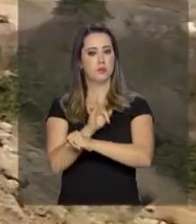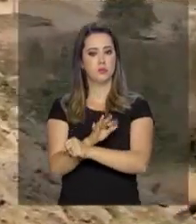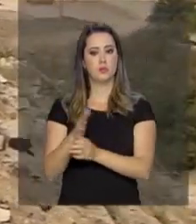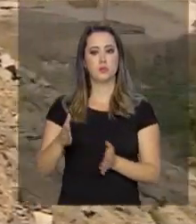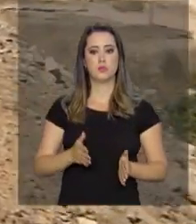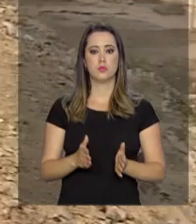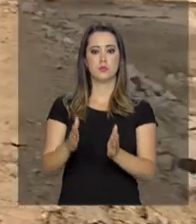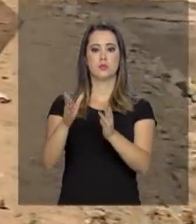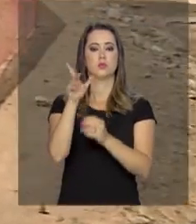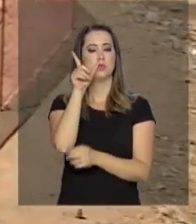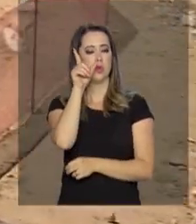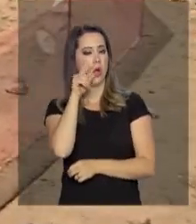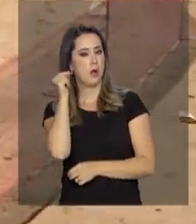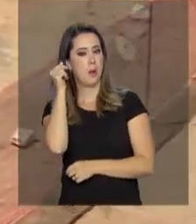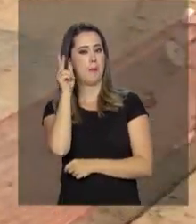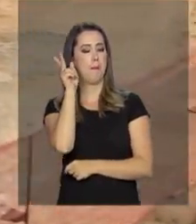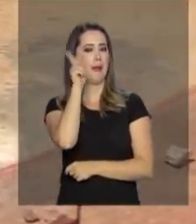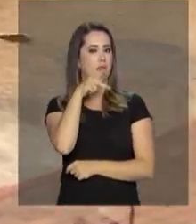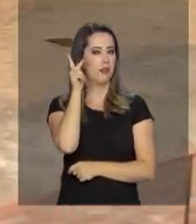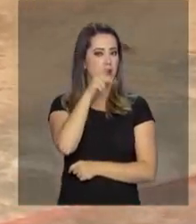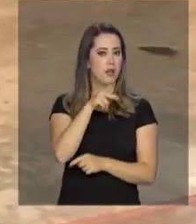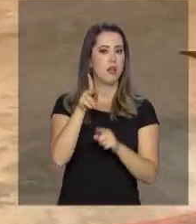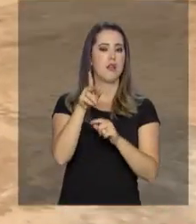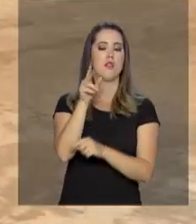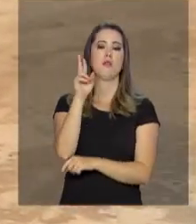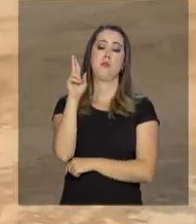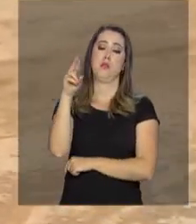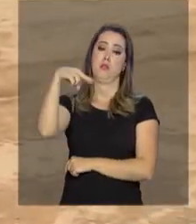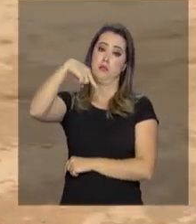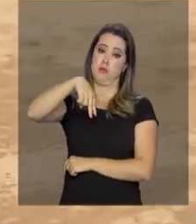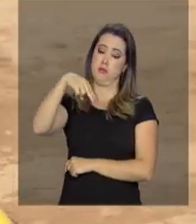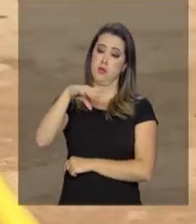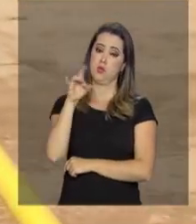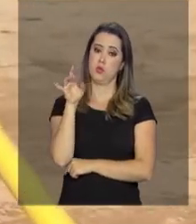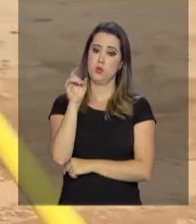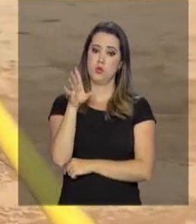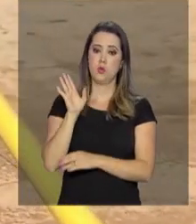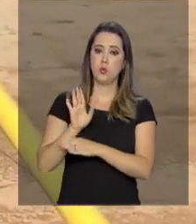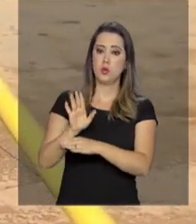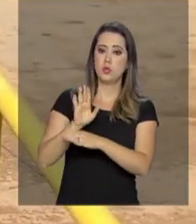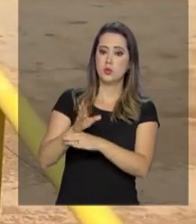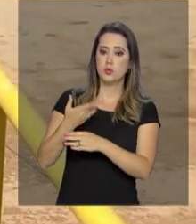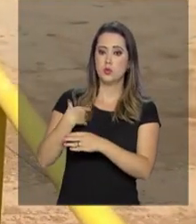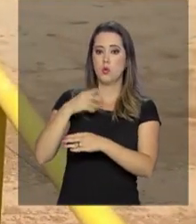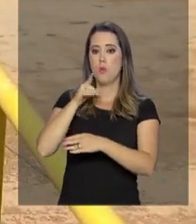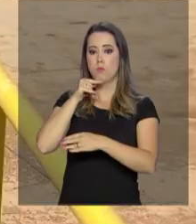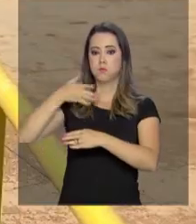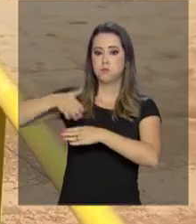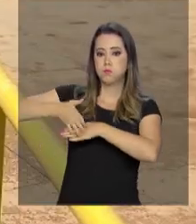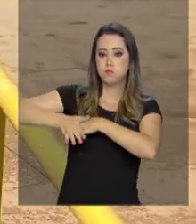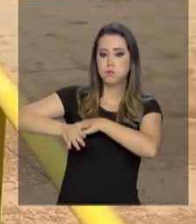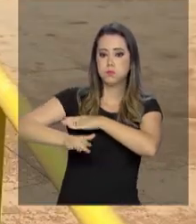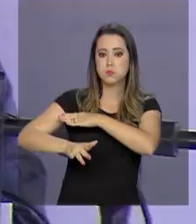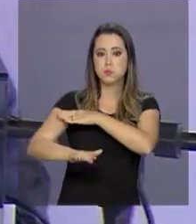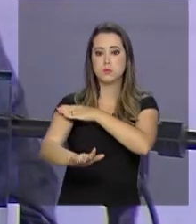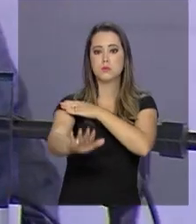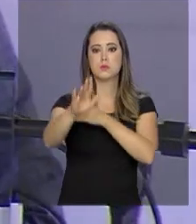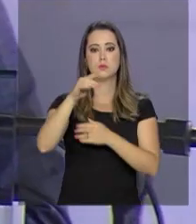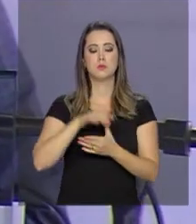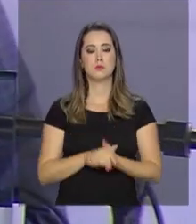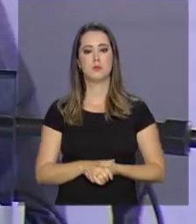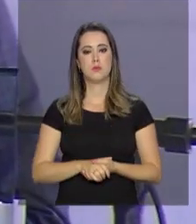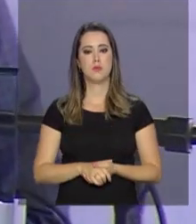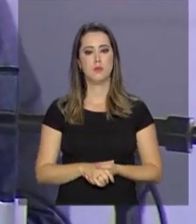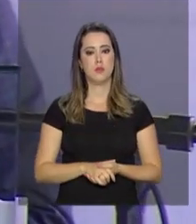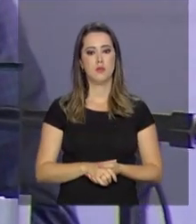rumo ao ceará paraíba e rio grande do norte apenas com a ajuda da força da gravidade a água